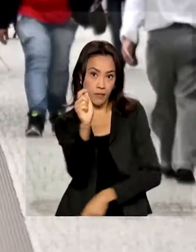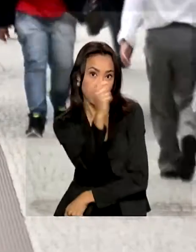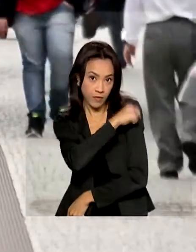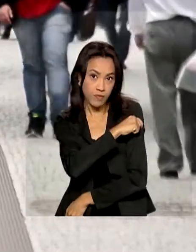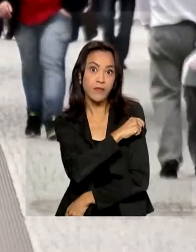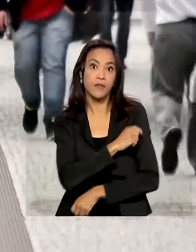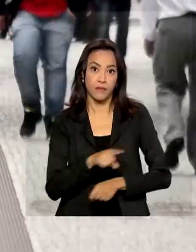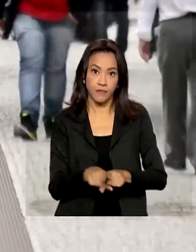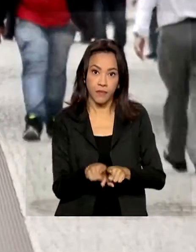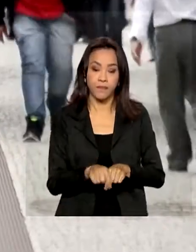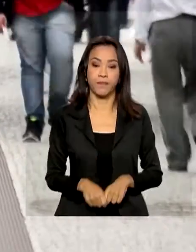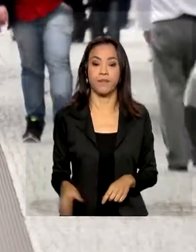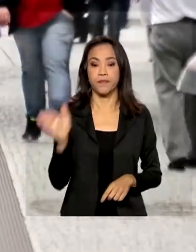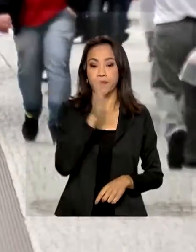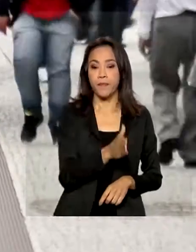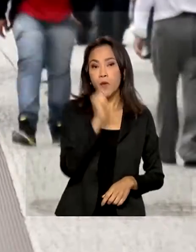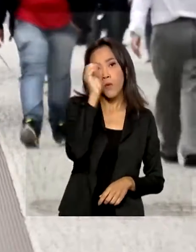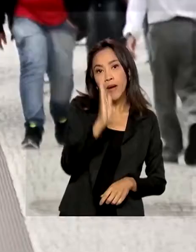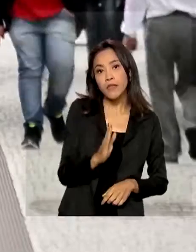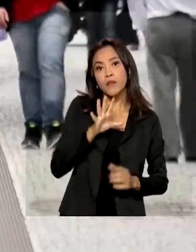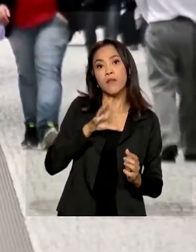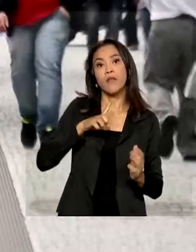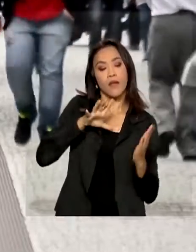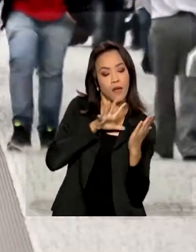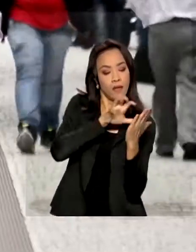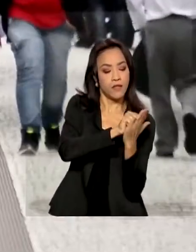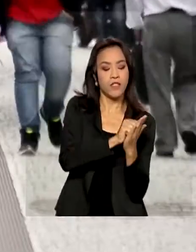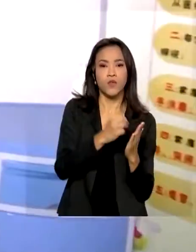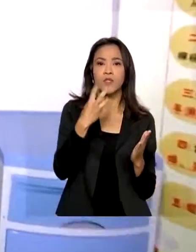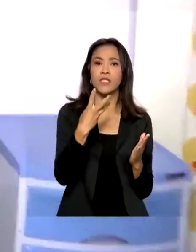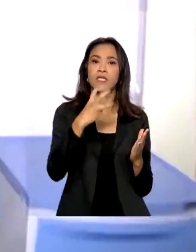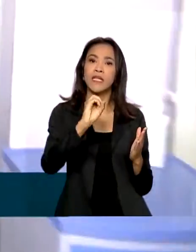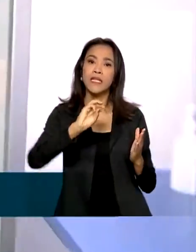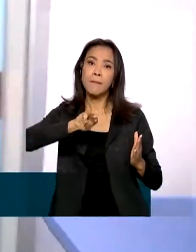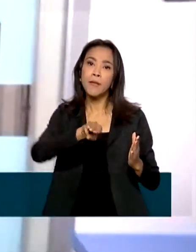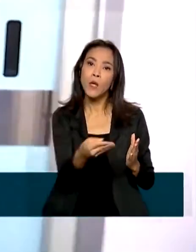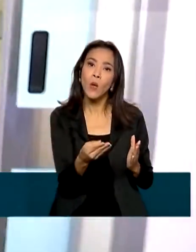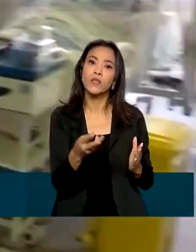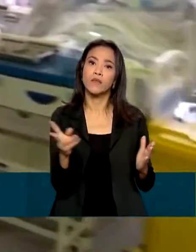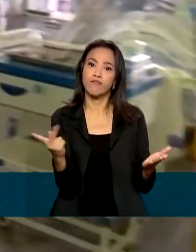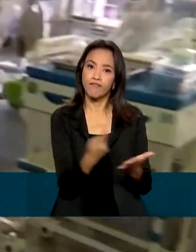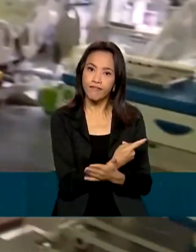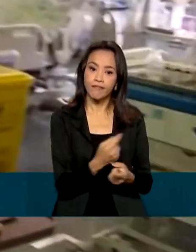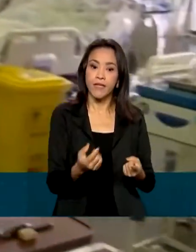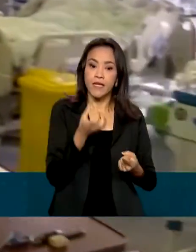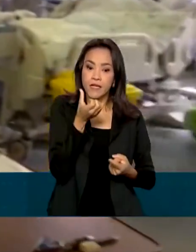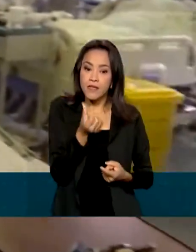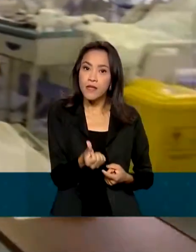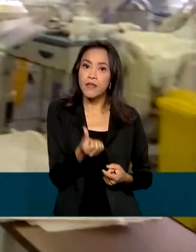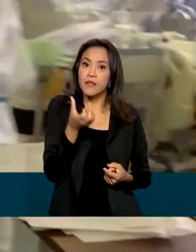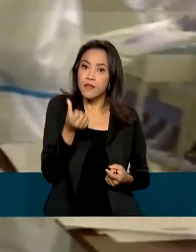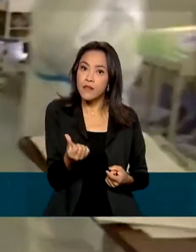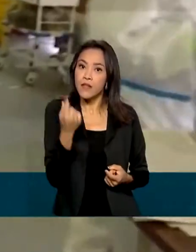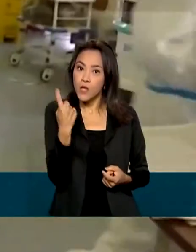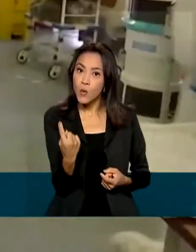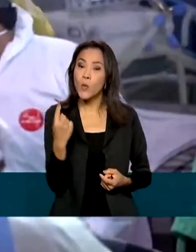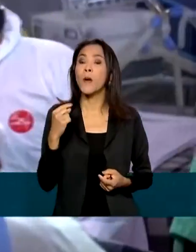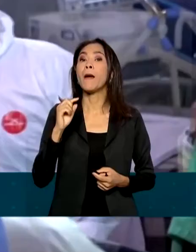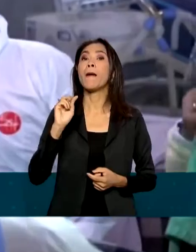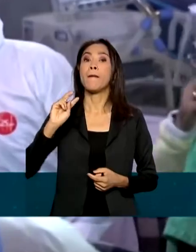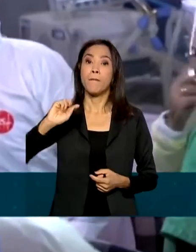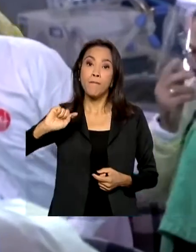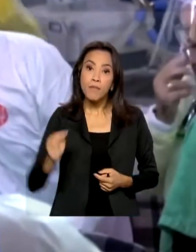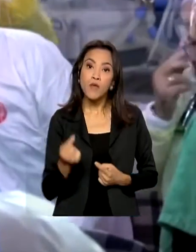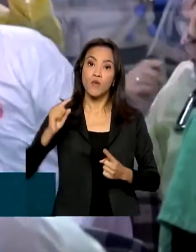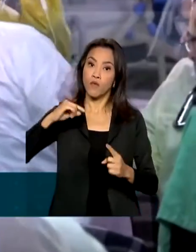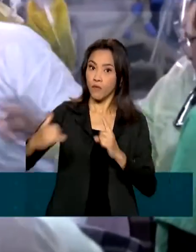o Brasil tem registro de mais de 30 milhões de casos e 660 em uma mil vítimas e nas últimas